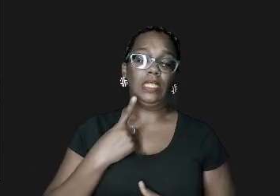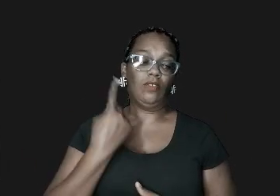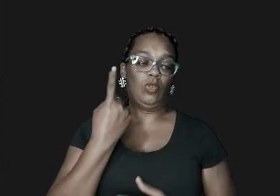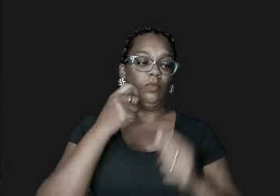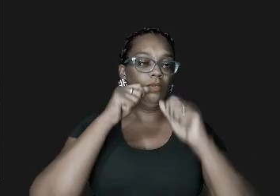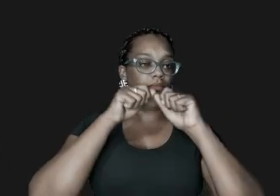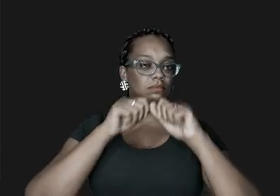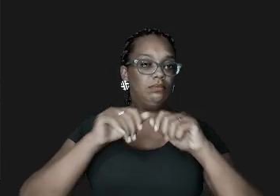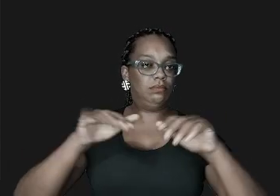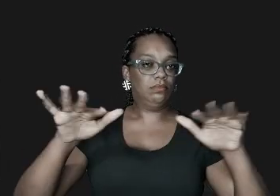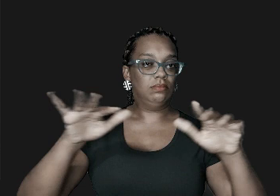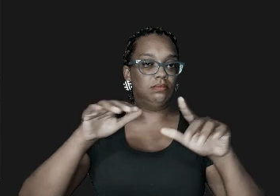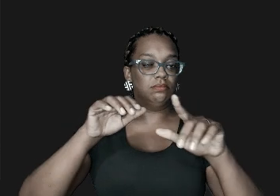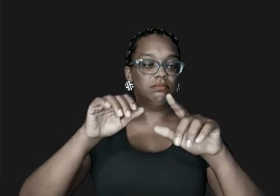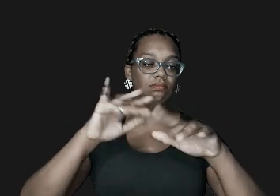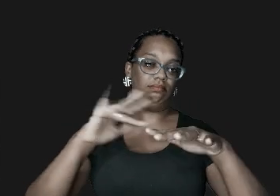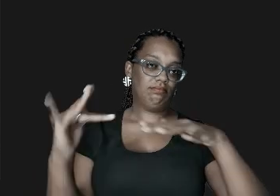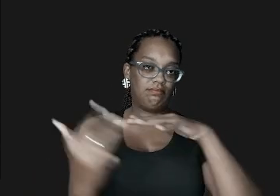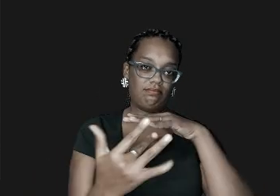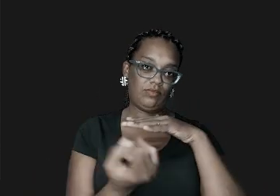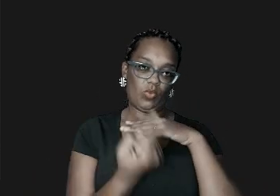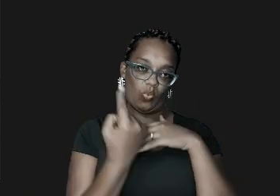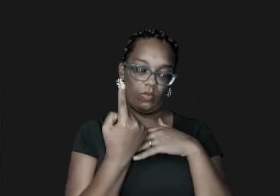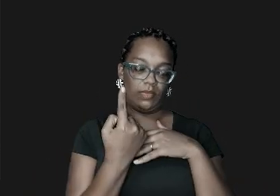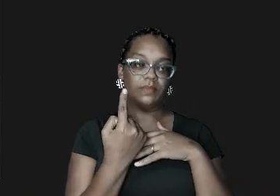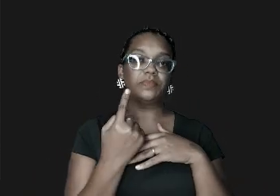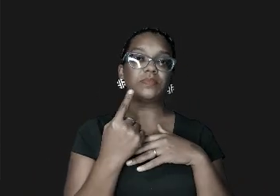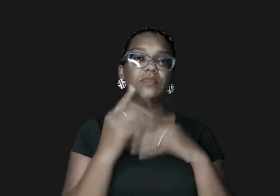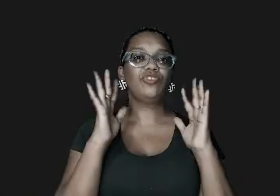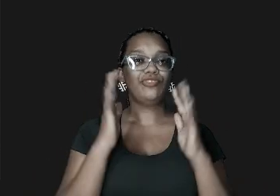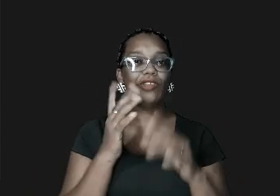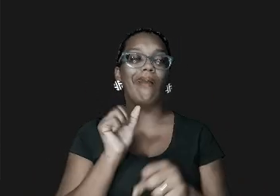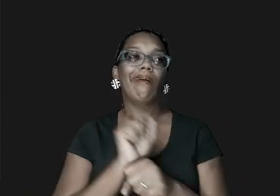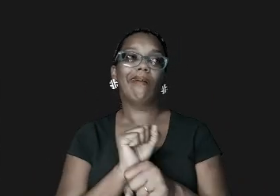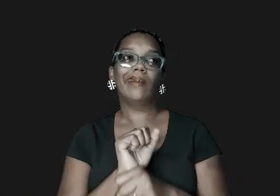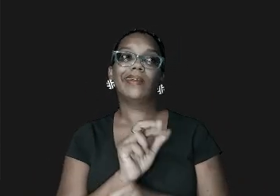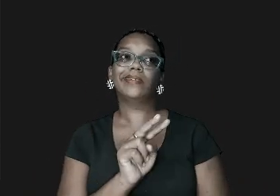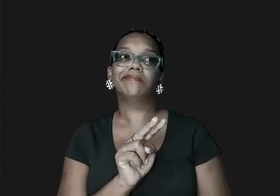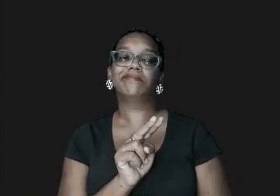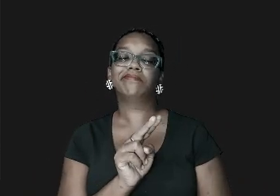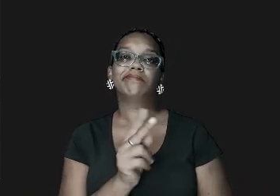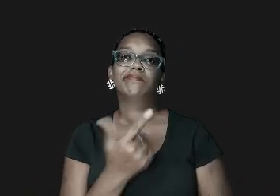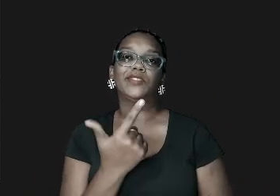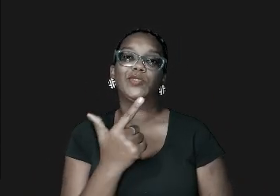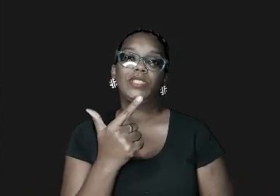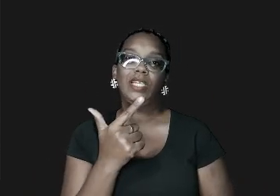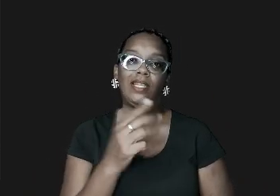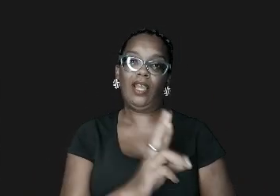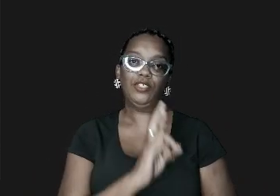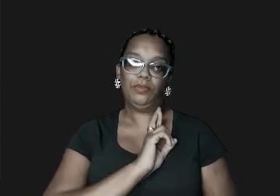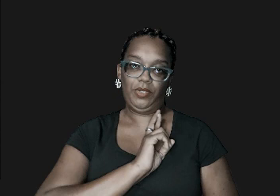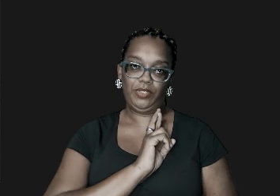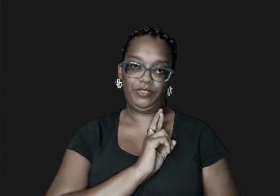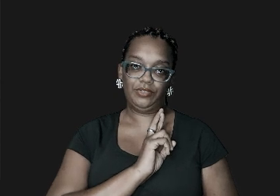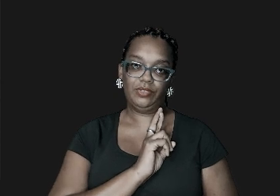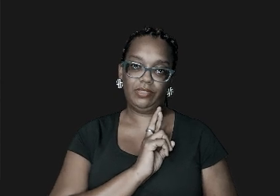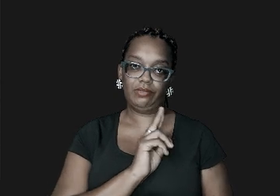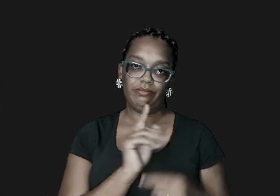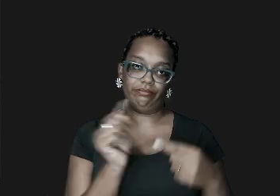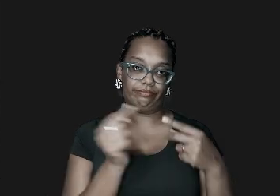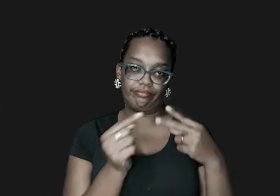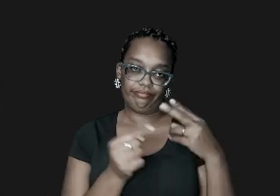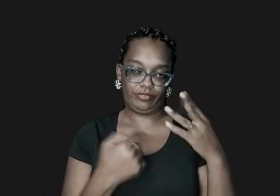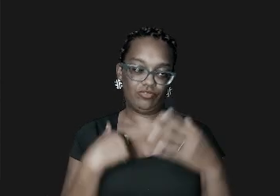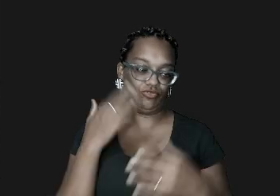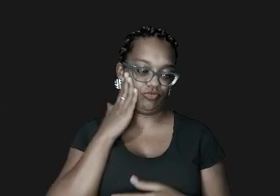bom teve uma divulgação por uma rede social que ela a gente já esperava que não